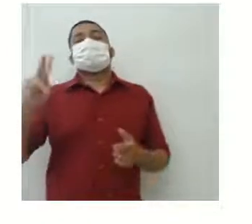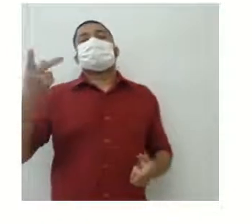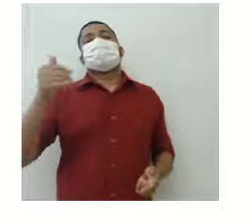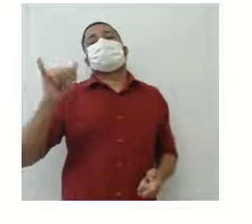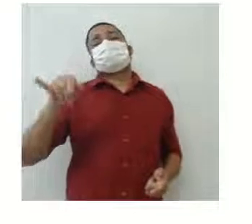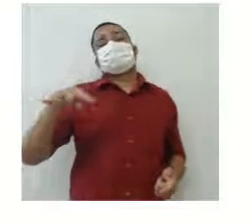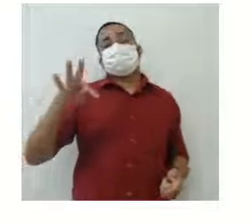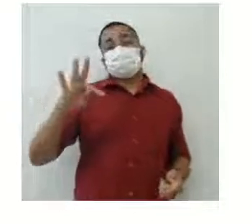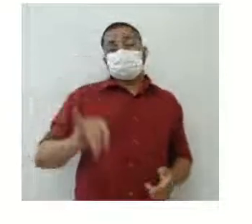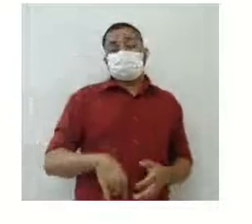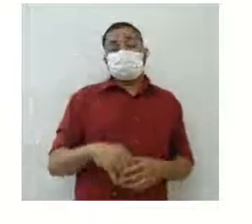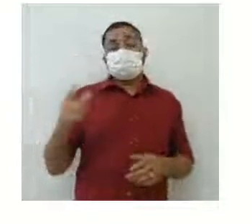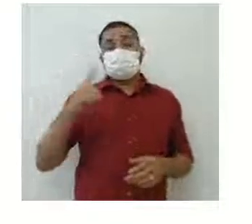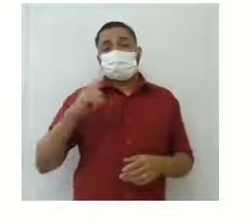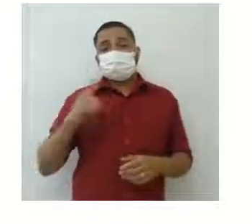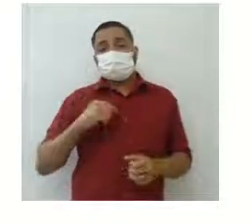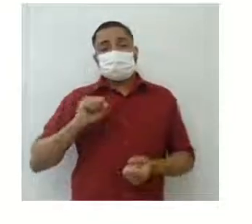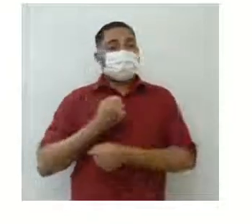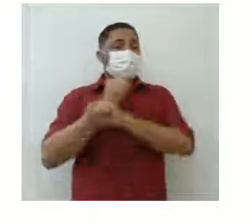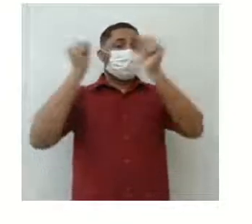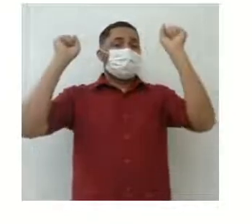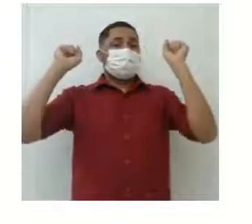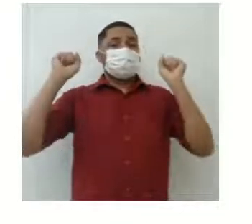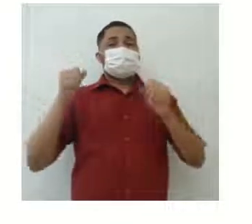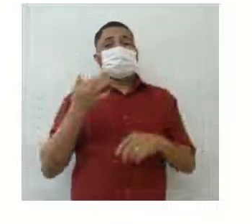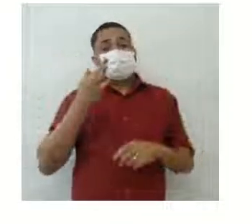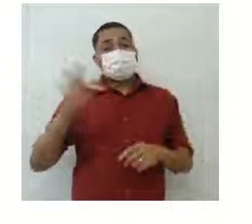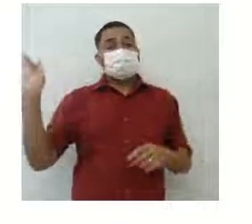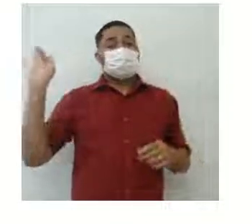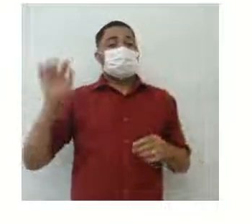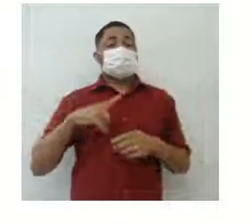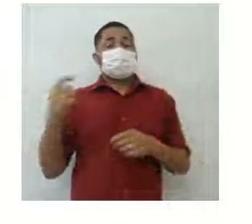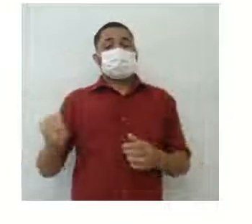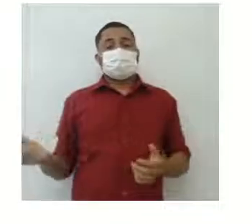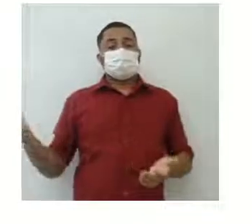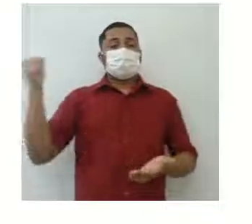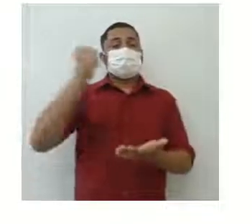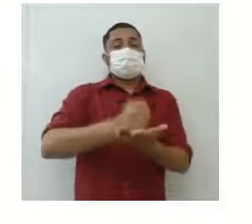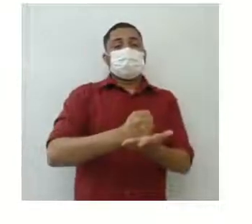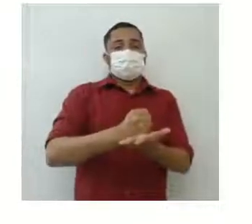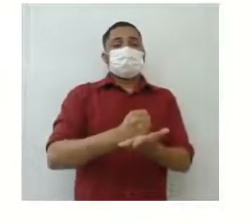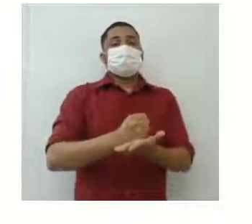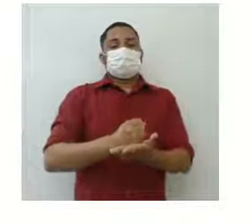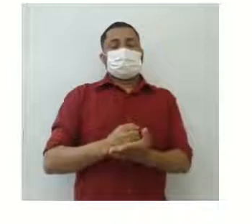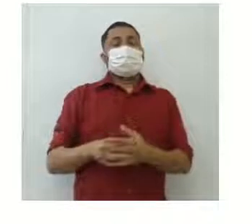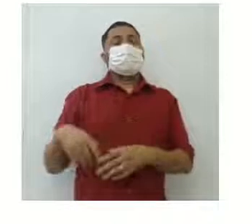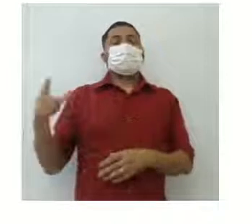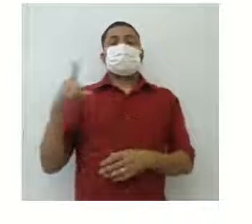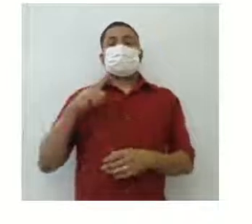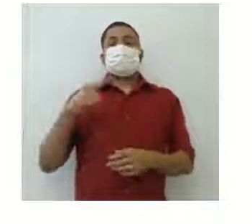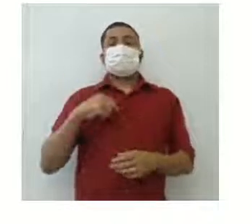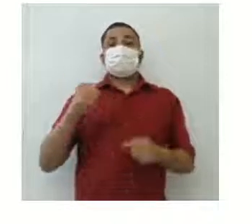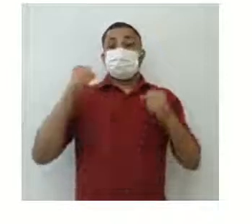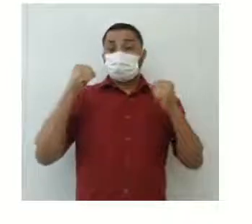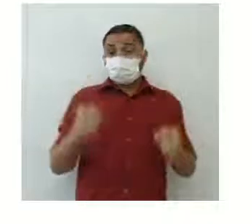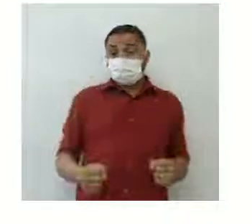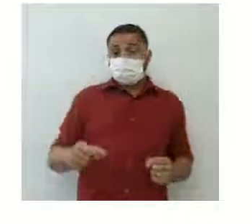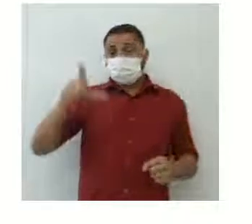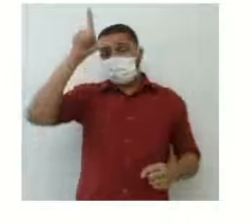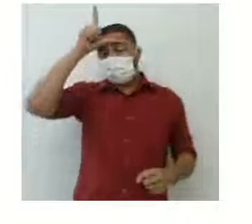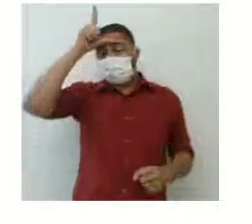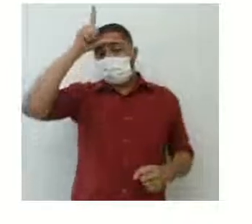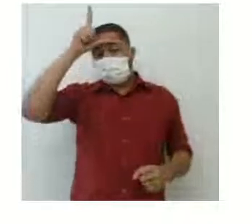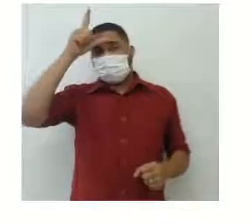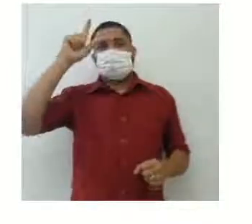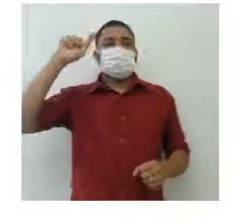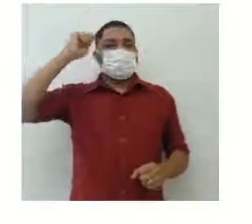francesa, vivenciou a Revolução Sangrenta, que colocou o poder, né, líderes negros, né, após um